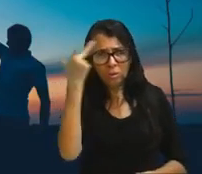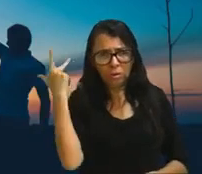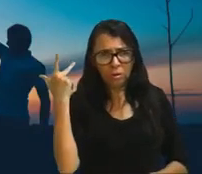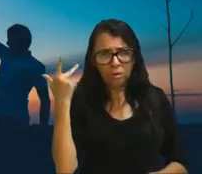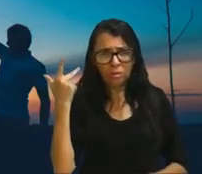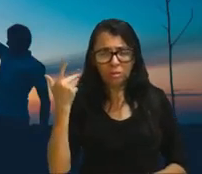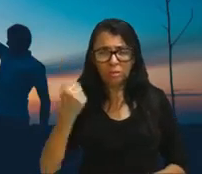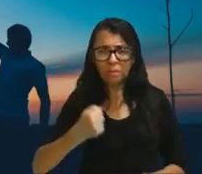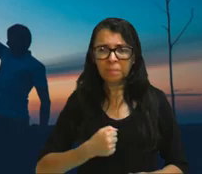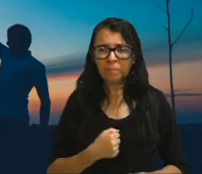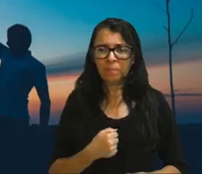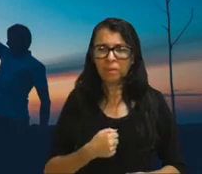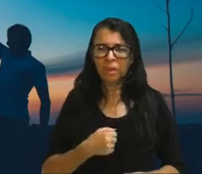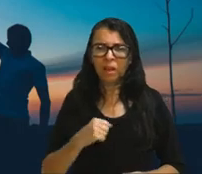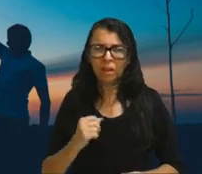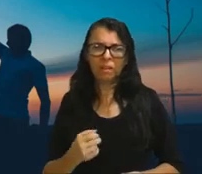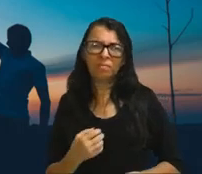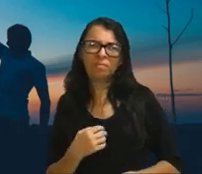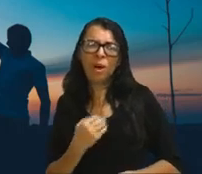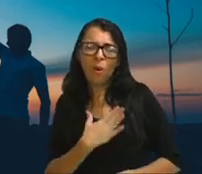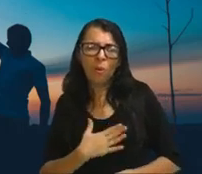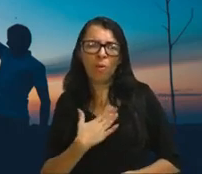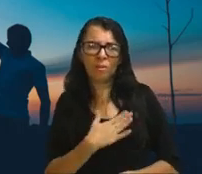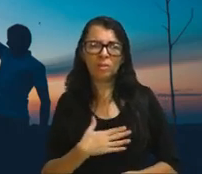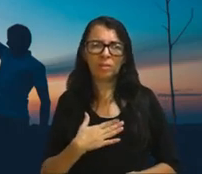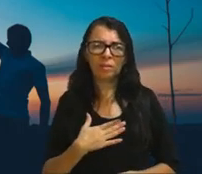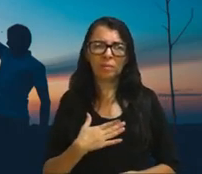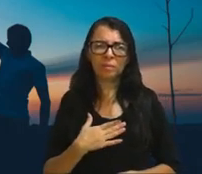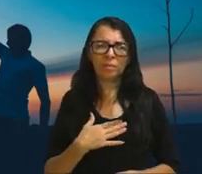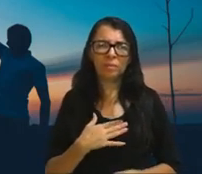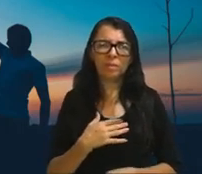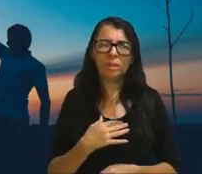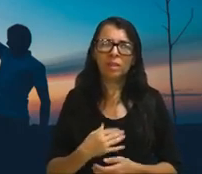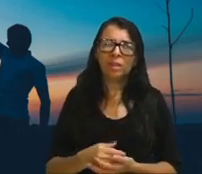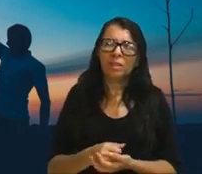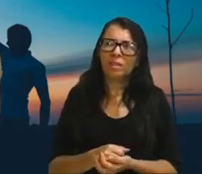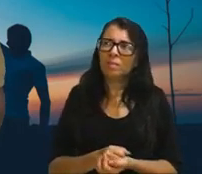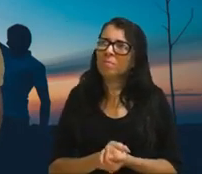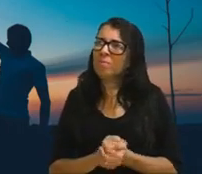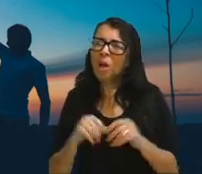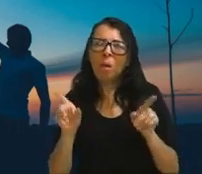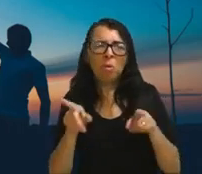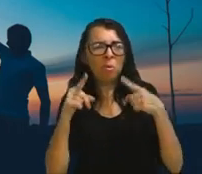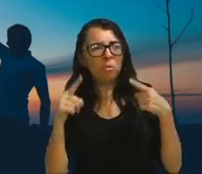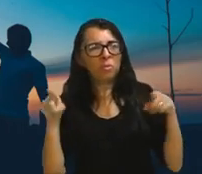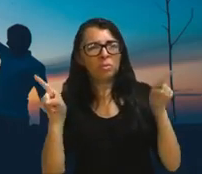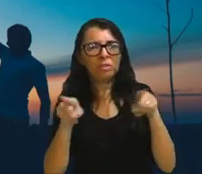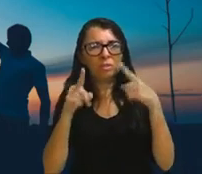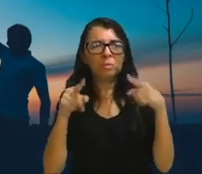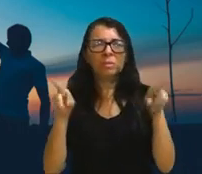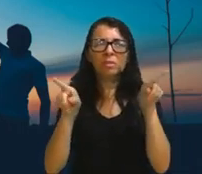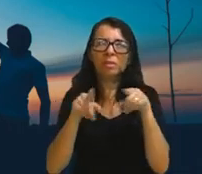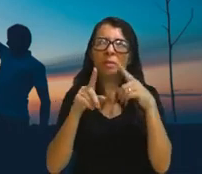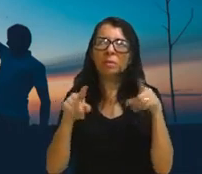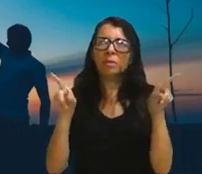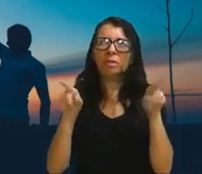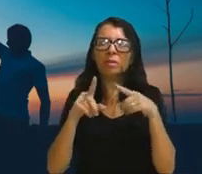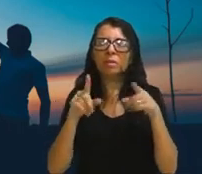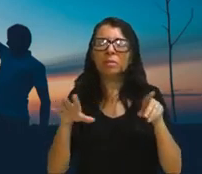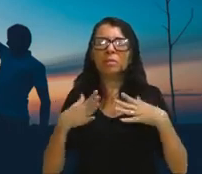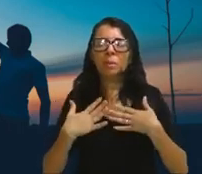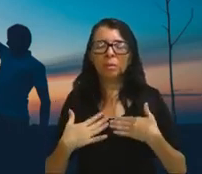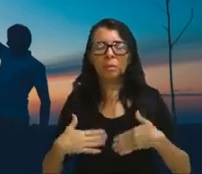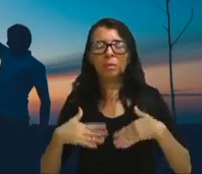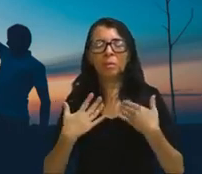fundação. Será que o seu lar, será que a sua casa é um verdadeiro lar? Será que aí